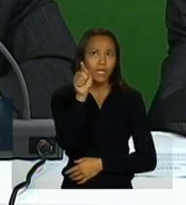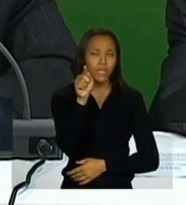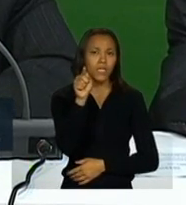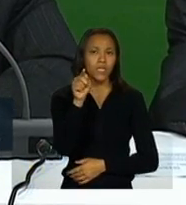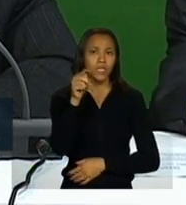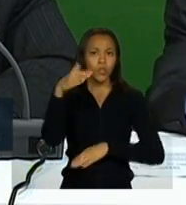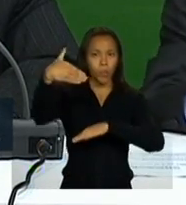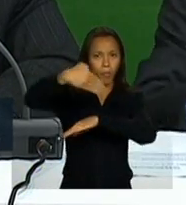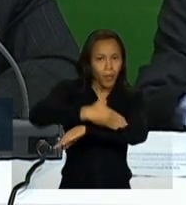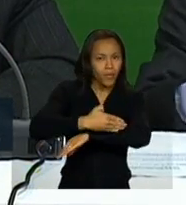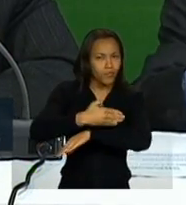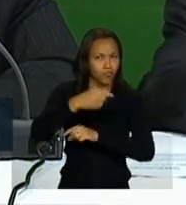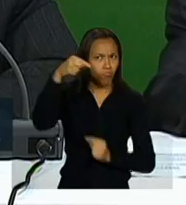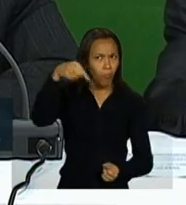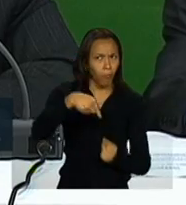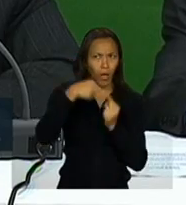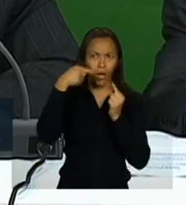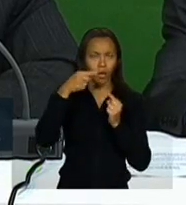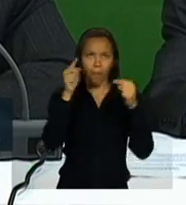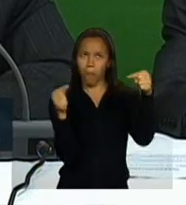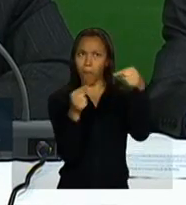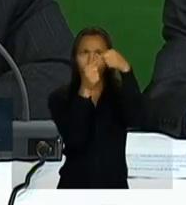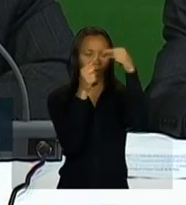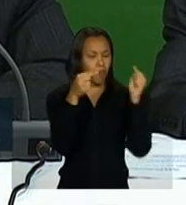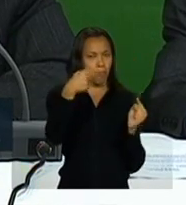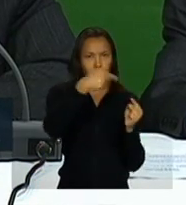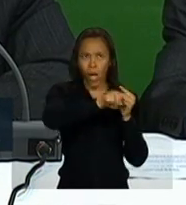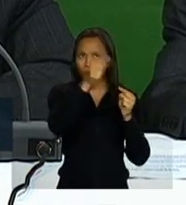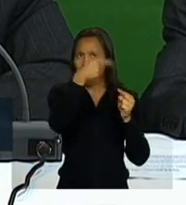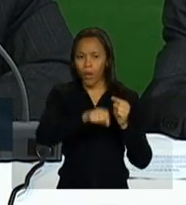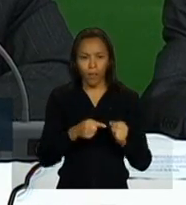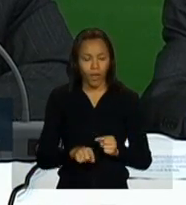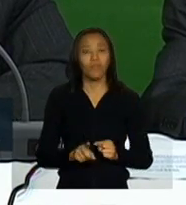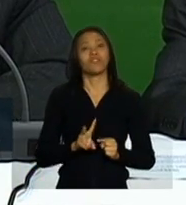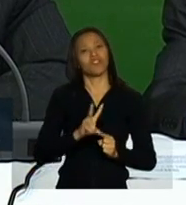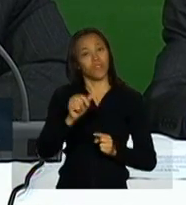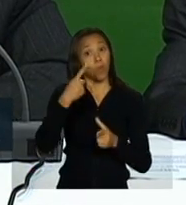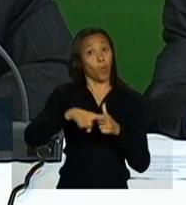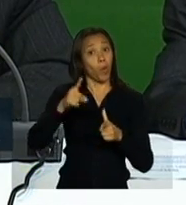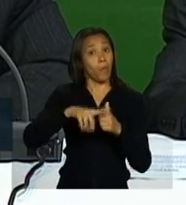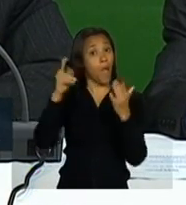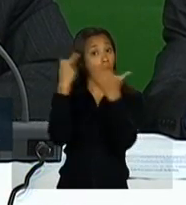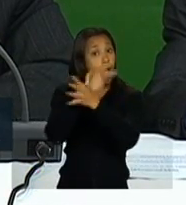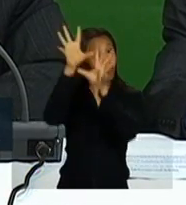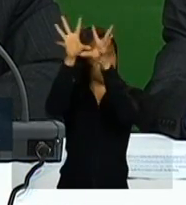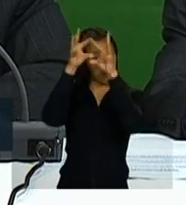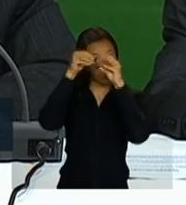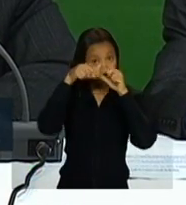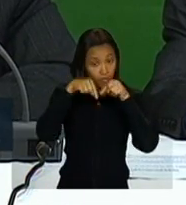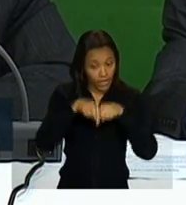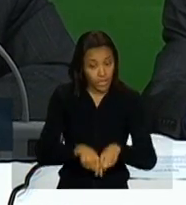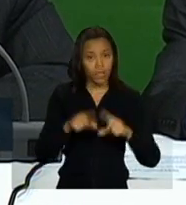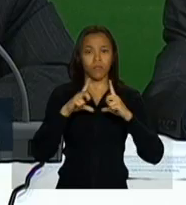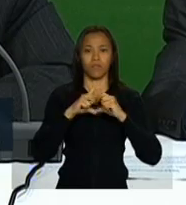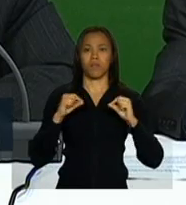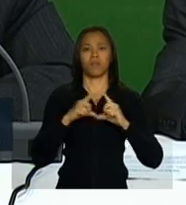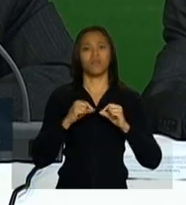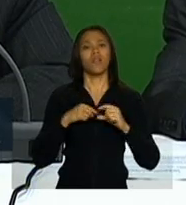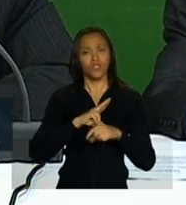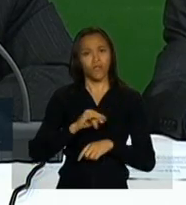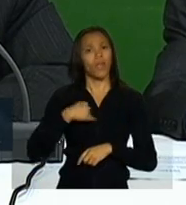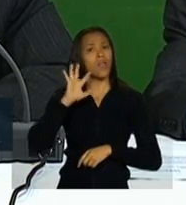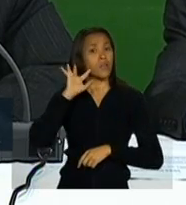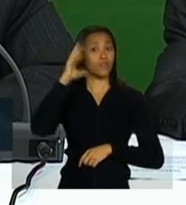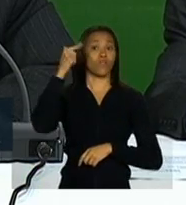não está congruente com os demais anuentes, nós vamos trazer o problema para Brasília e aqui a gente resolve